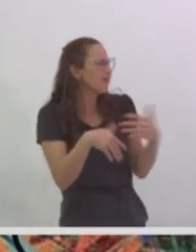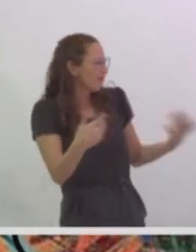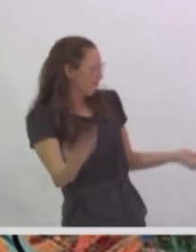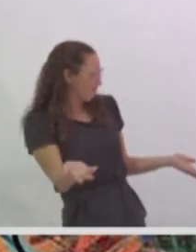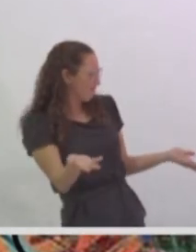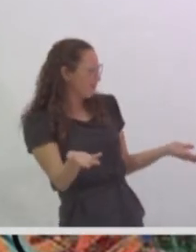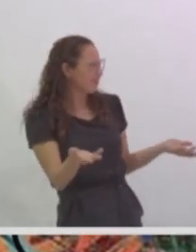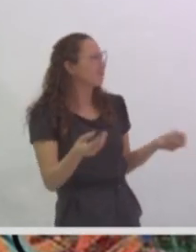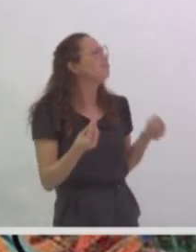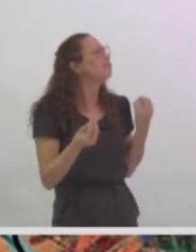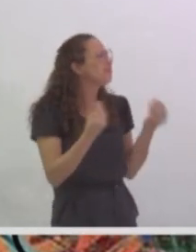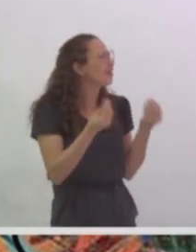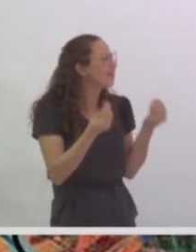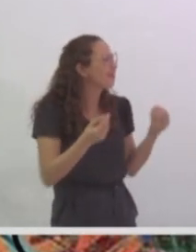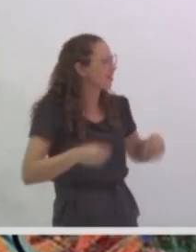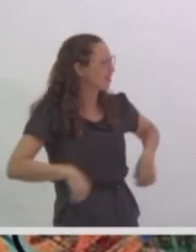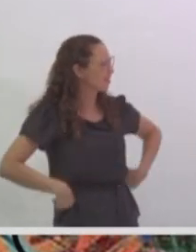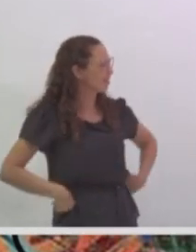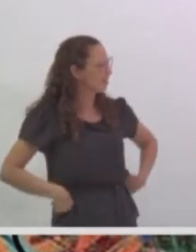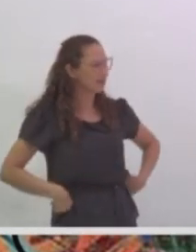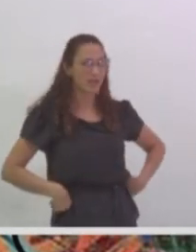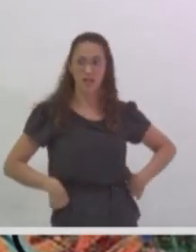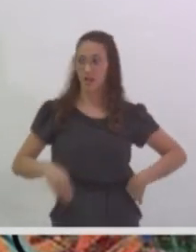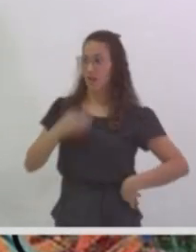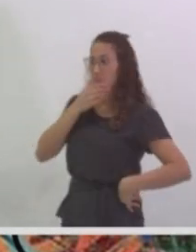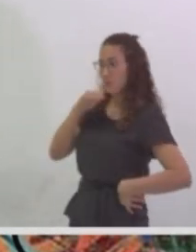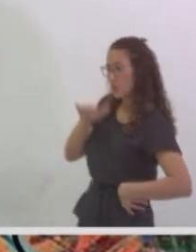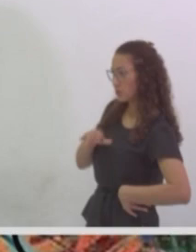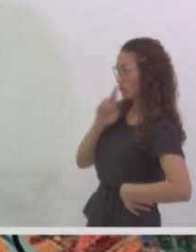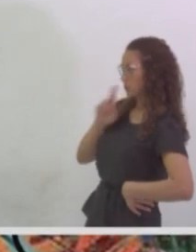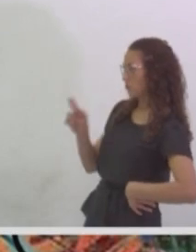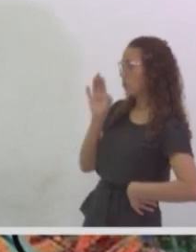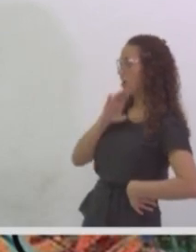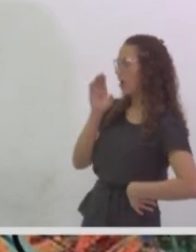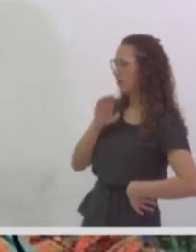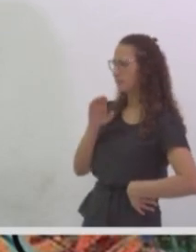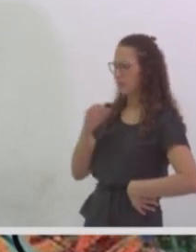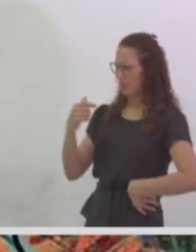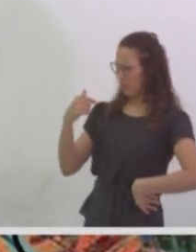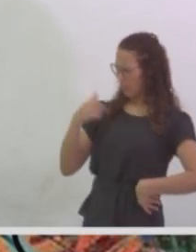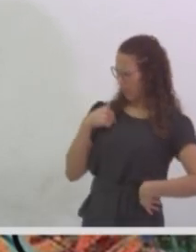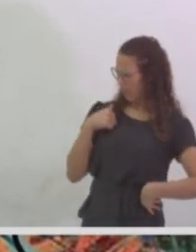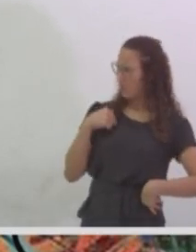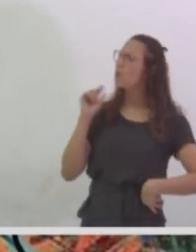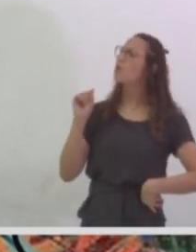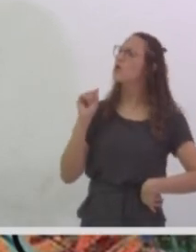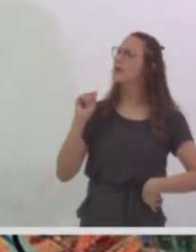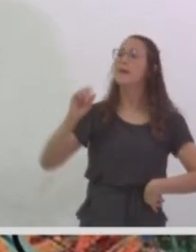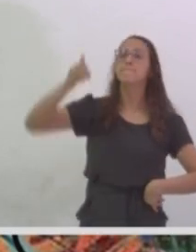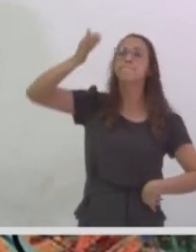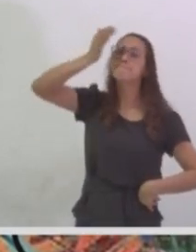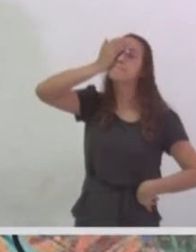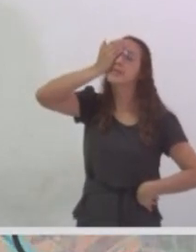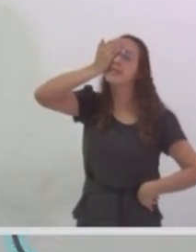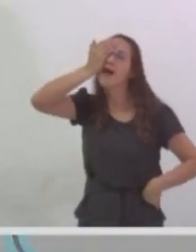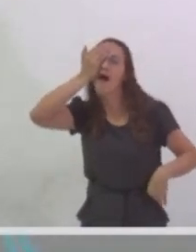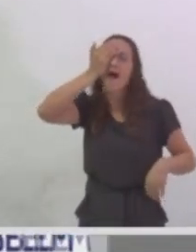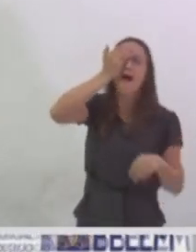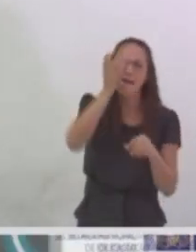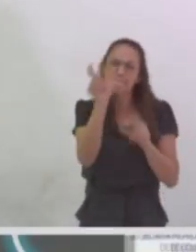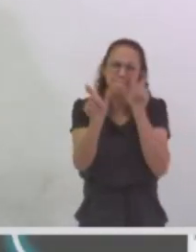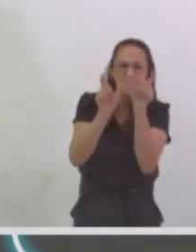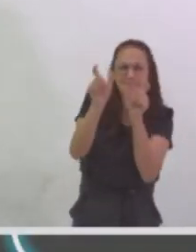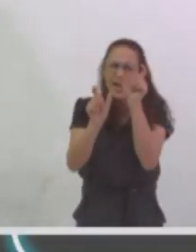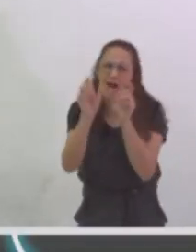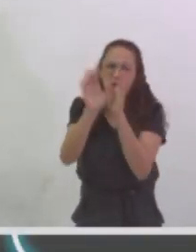isso, Heitor?" Heitor rapidamente respondeu: "Sou pirata de palavras." Pirata